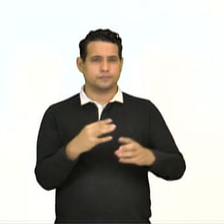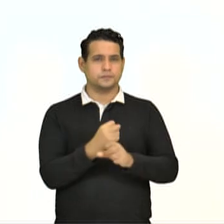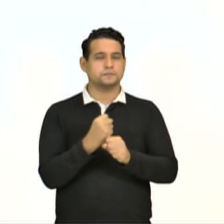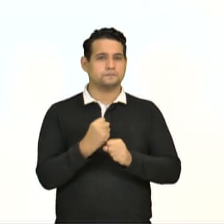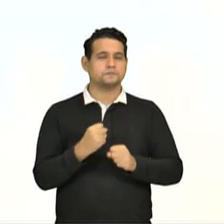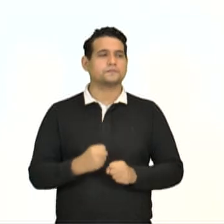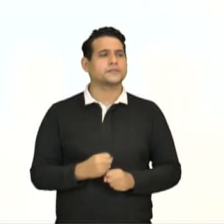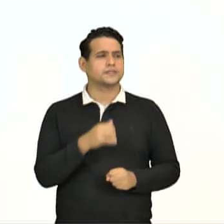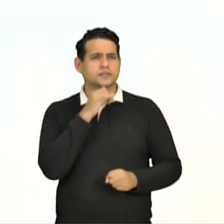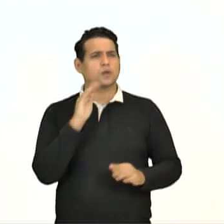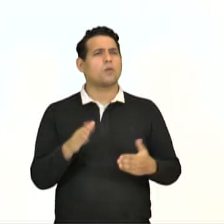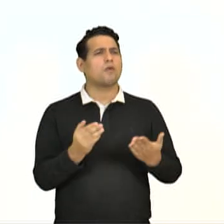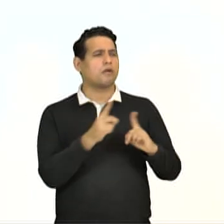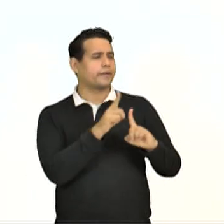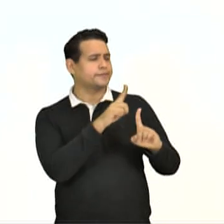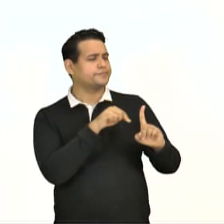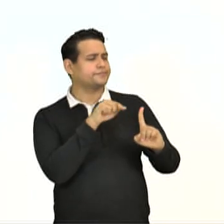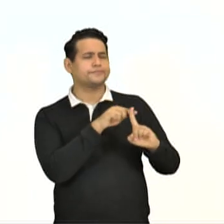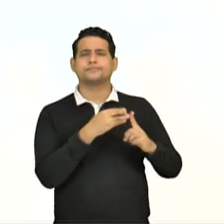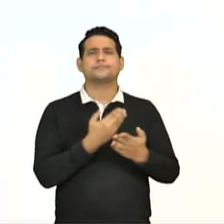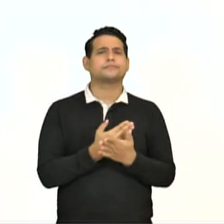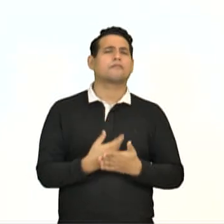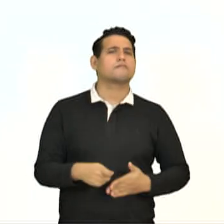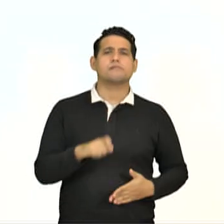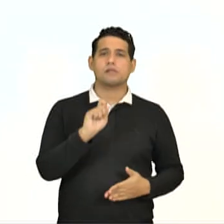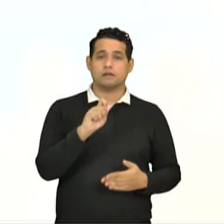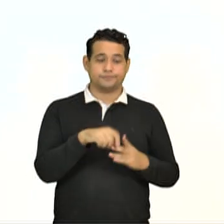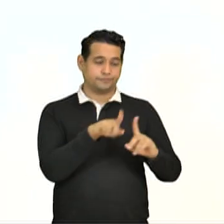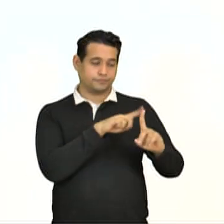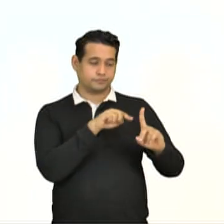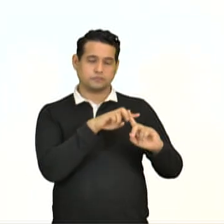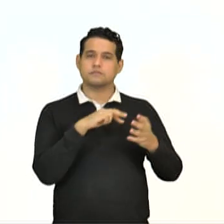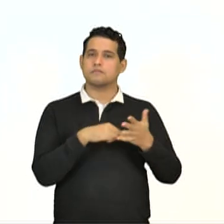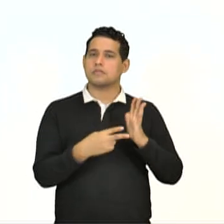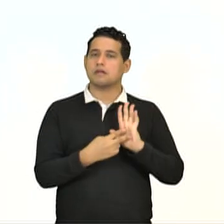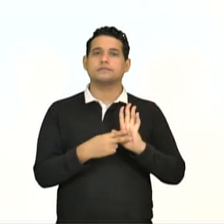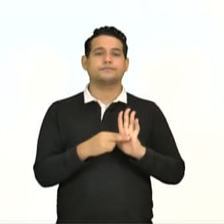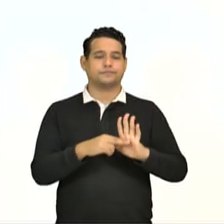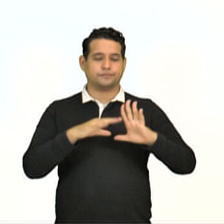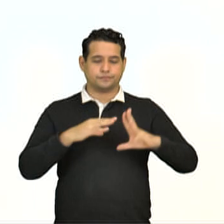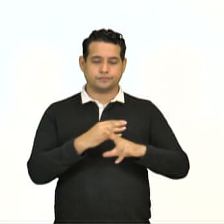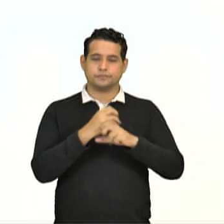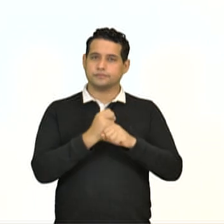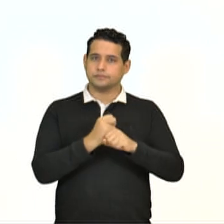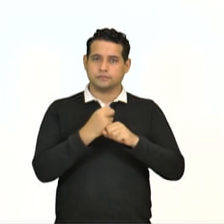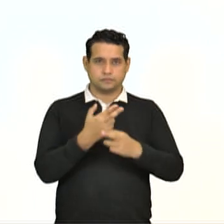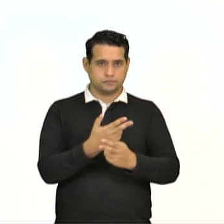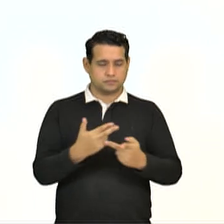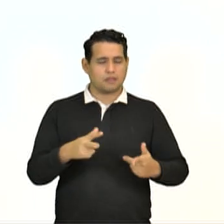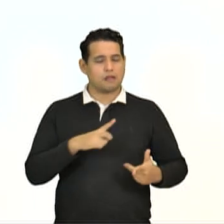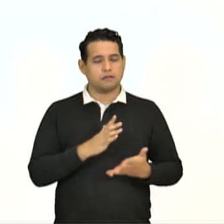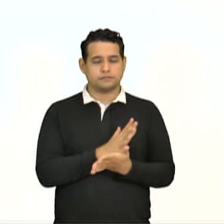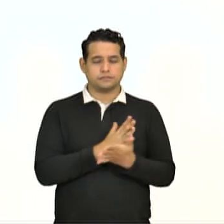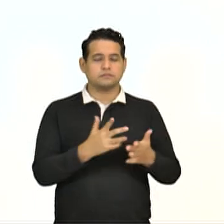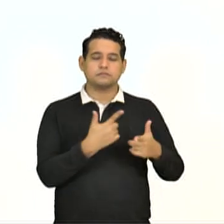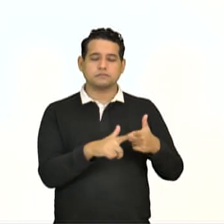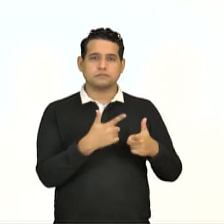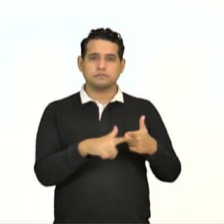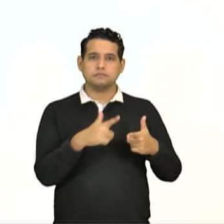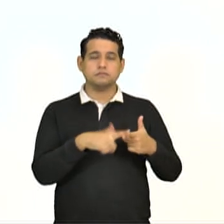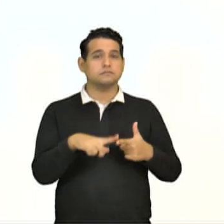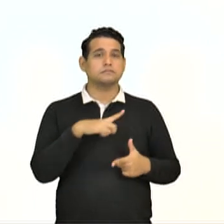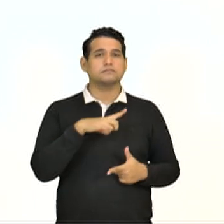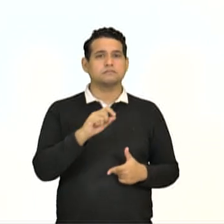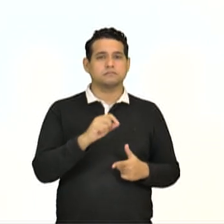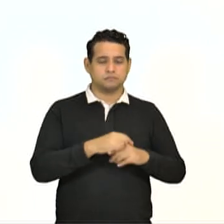frações. Então, qual é o objetivo da nossa aula? O objetivo será resolver situações, problemas que